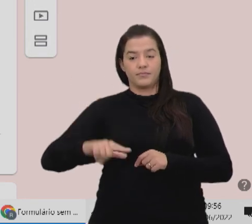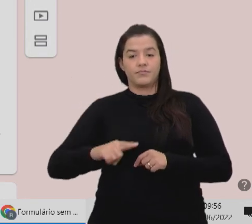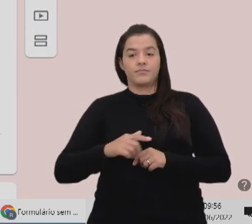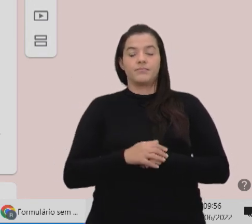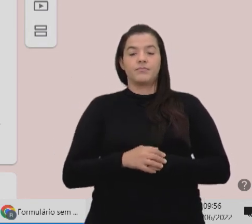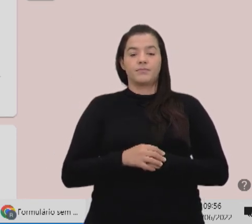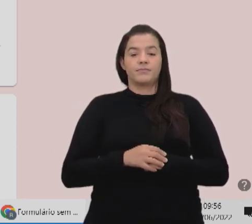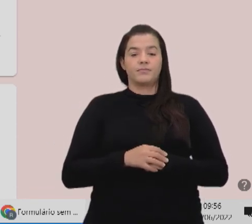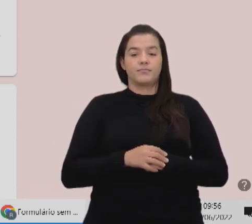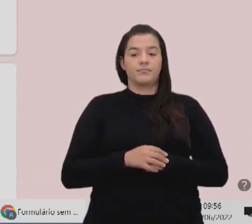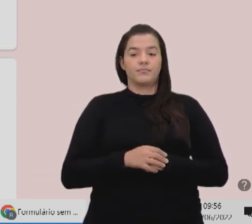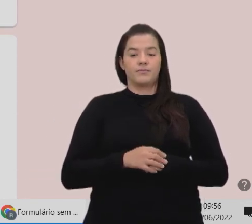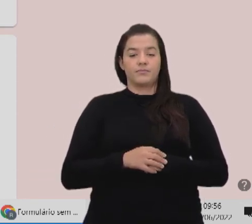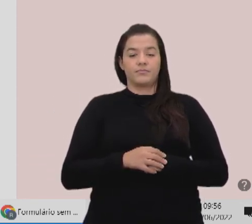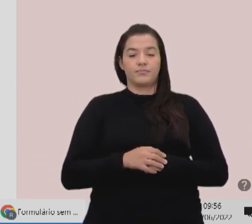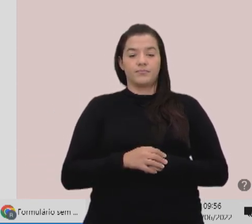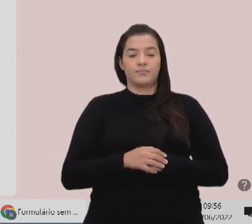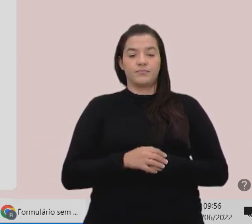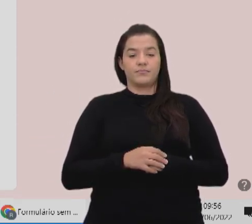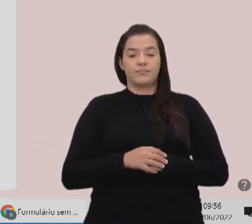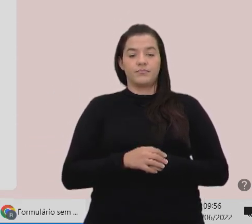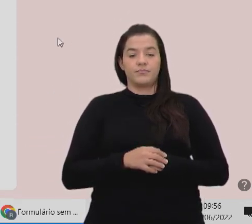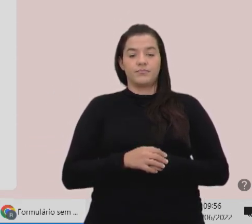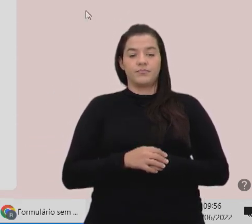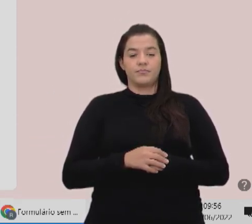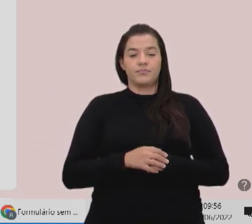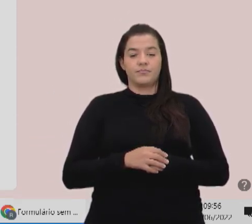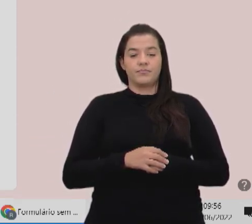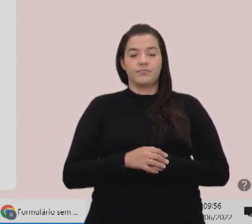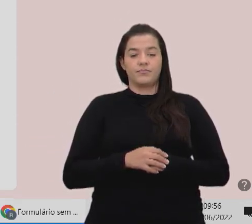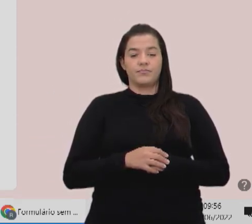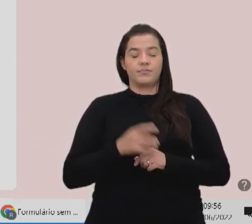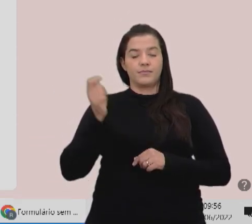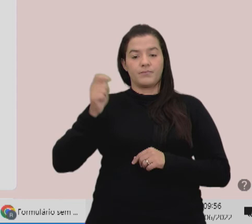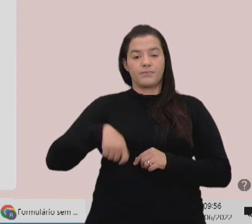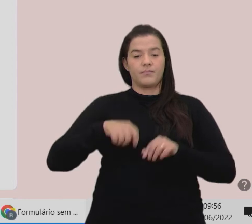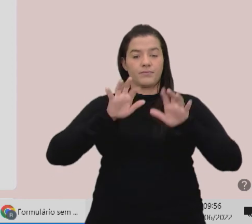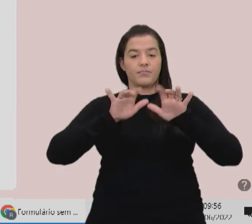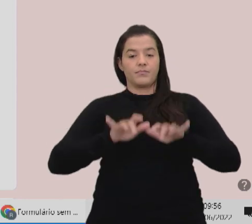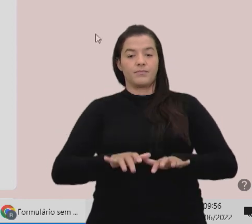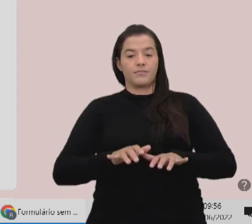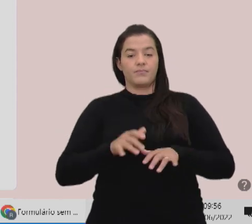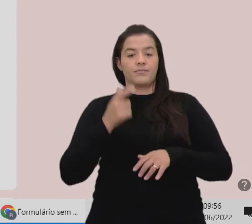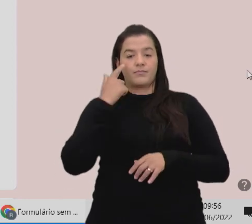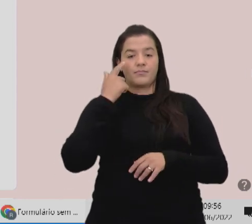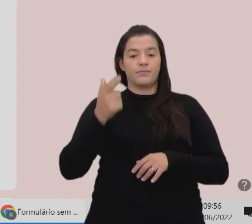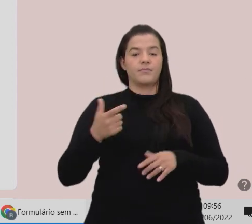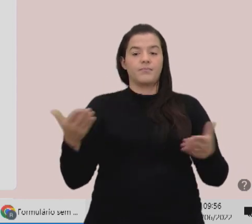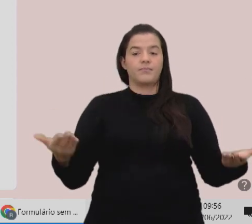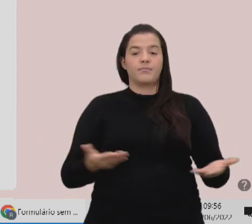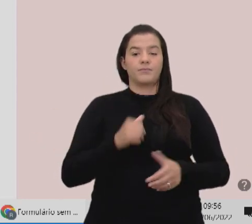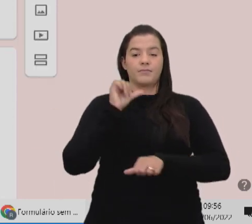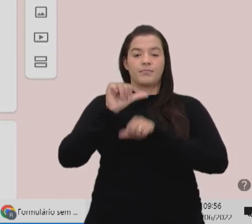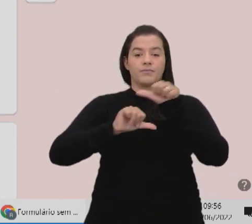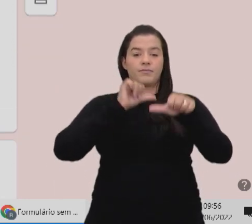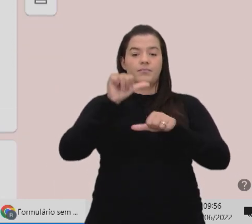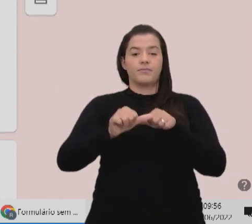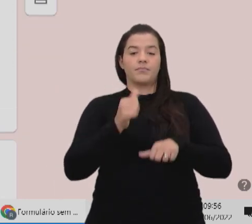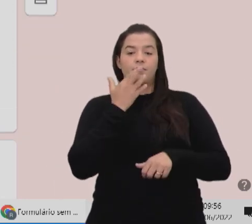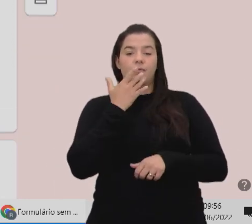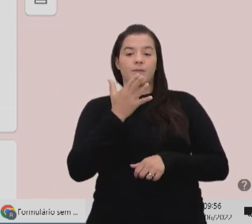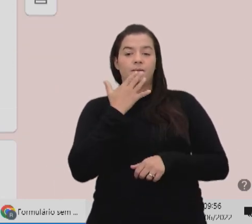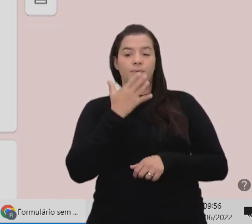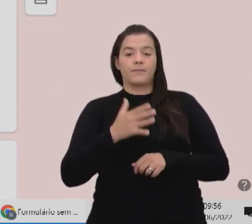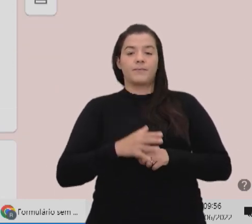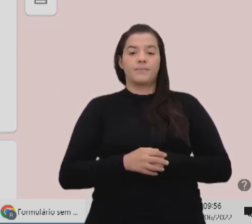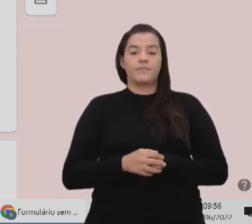mais. Só que eu já tenho mais uma aqui embaixo, né? Sim. Tá, vamos editar a segunda? Dá tempo de editar mais uma só pra eles verem? Não. Ou quer mudar a cor? Pode mudar a cor. Tá bom. Então